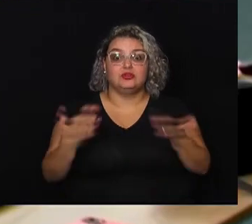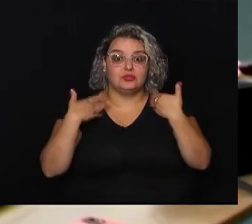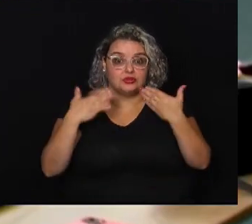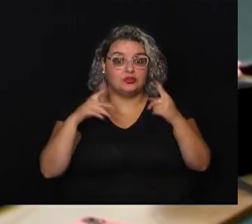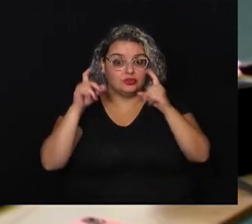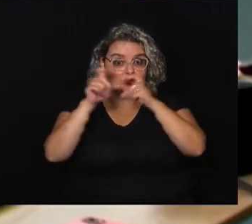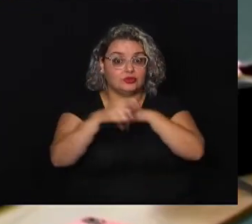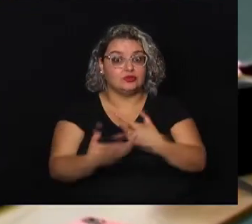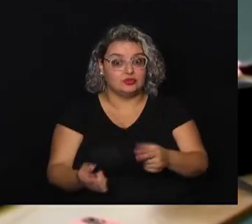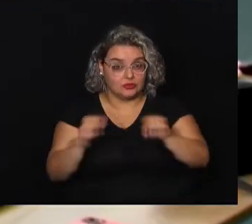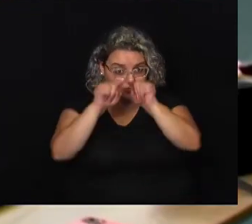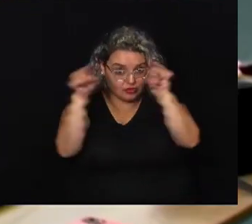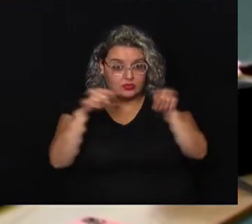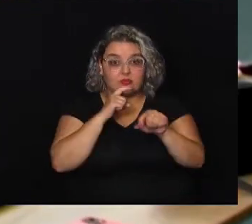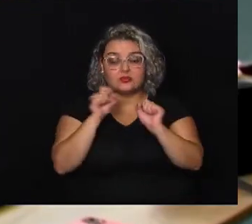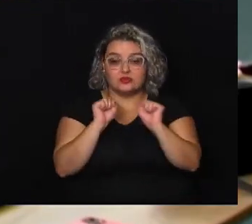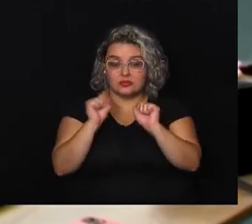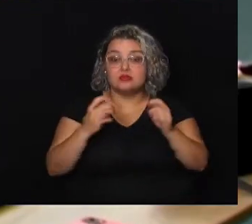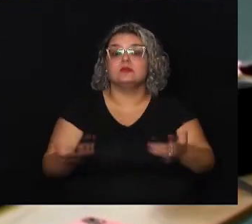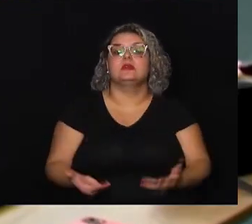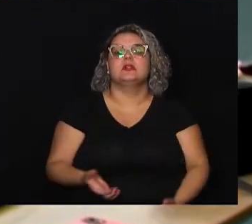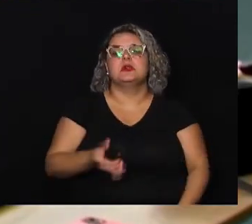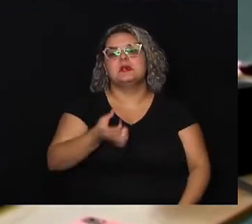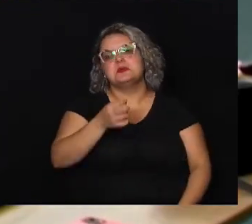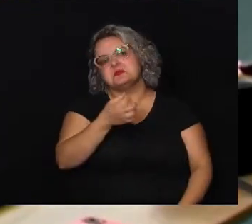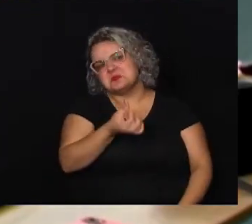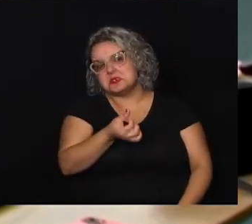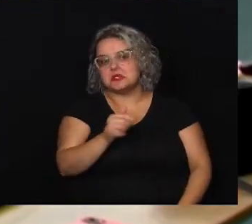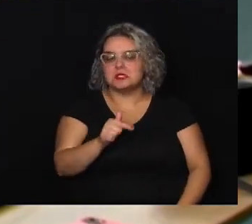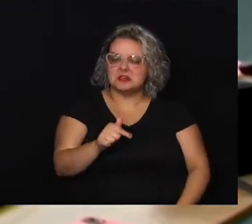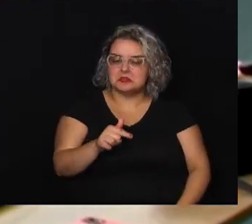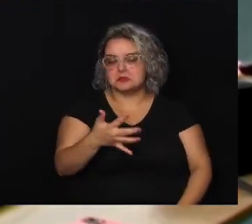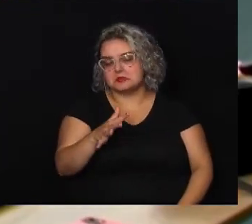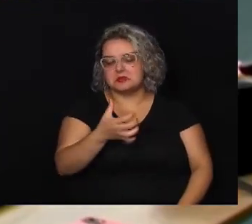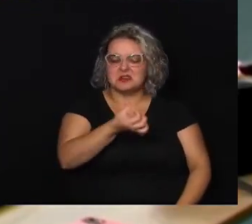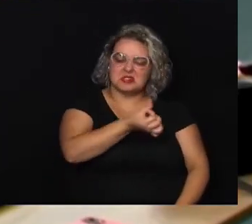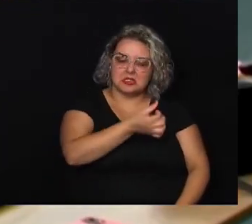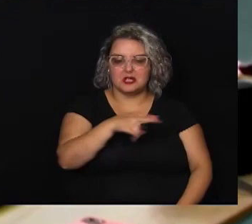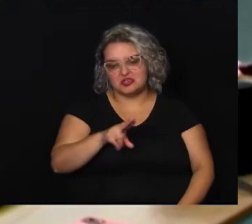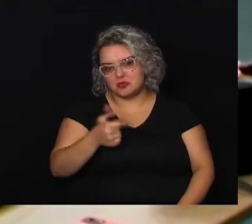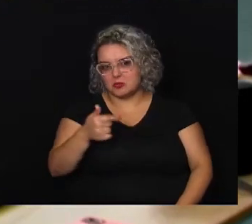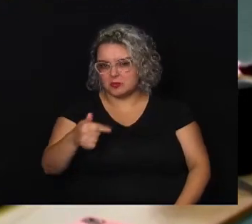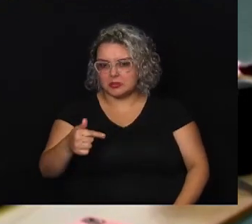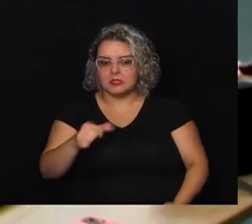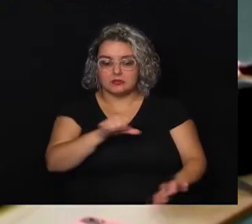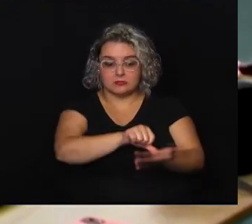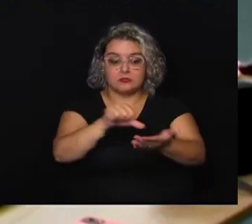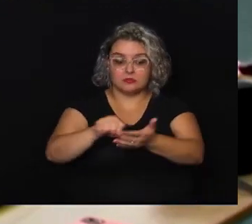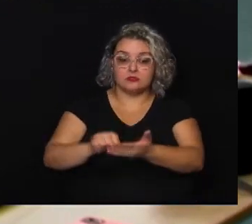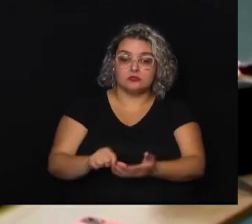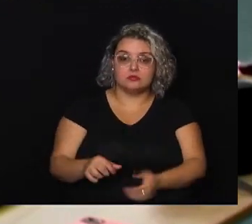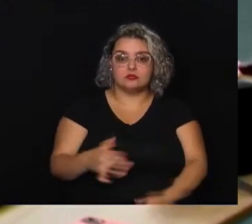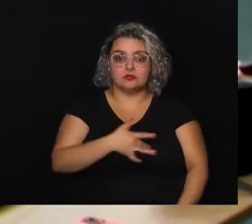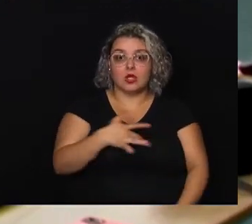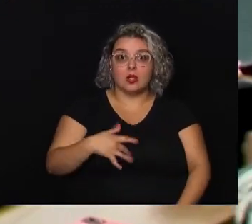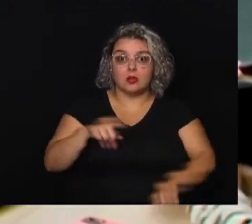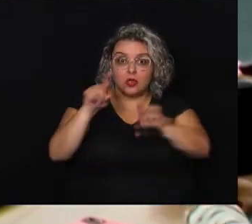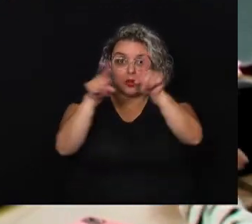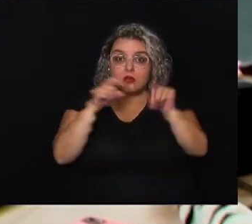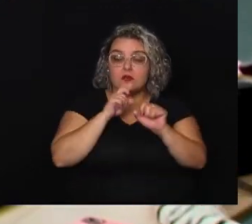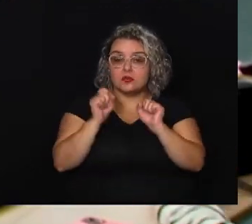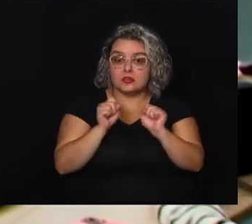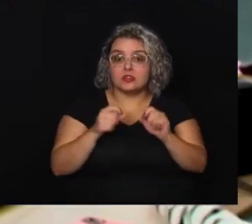6 ou 7 unidades básicas foram contempladas com aparelhos de ar-condicionado. Uma coisa que a população vivia